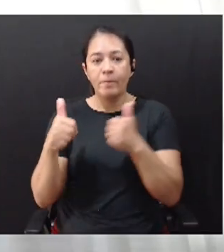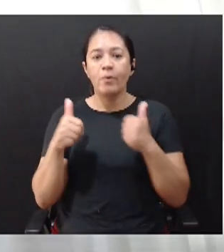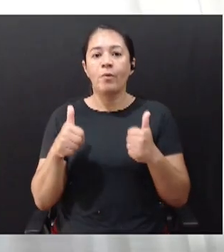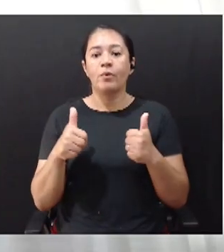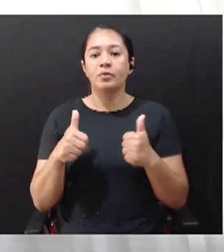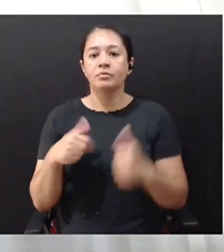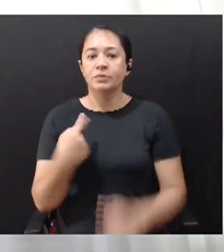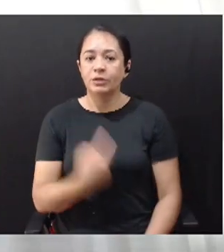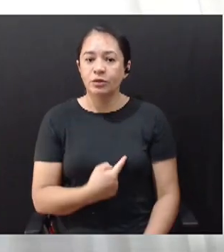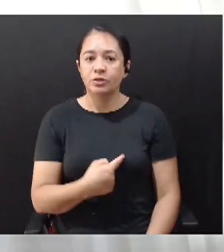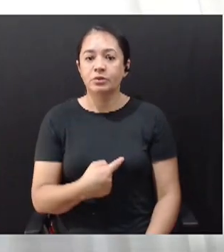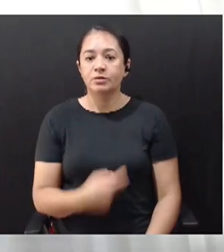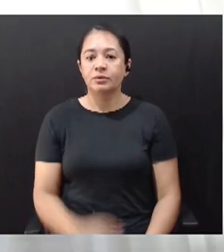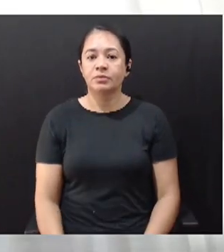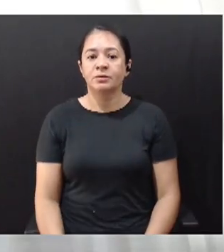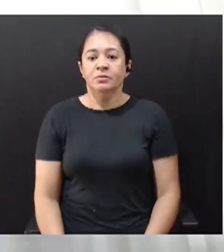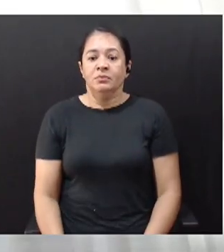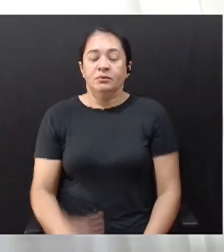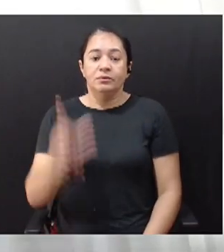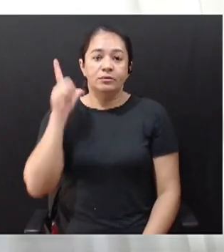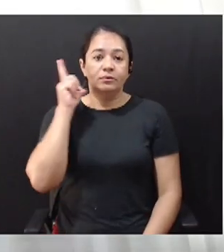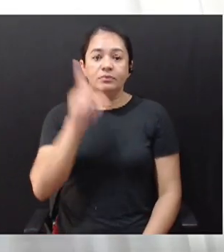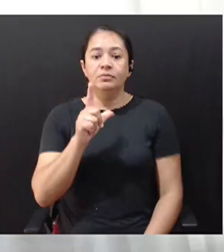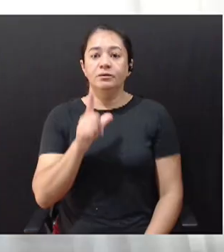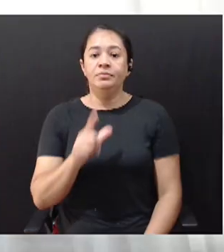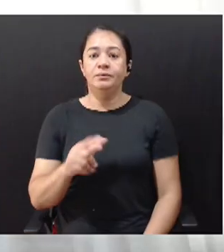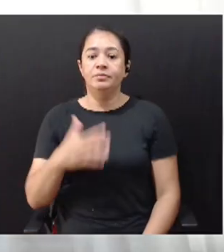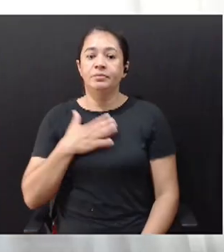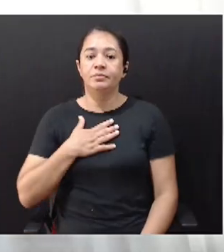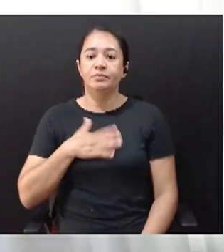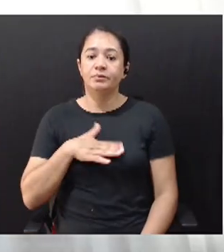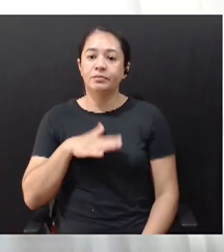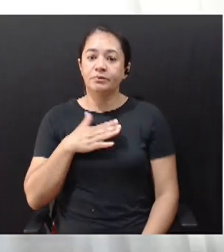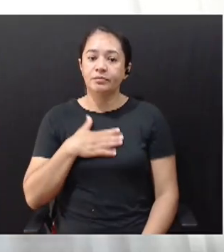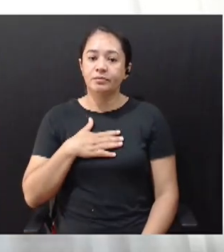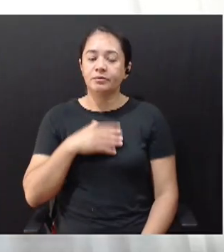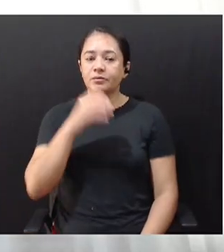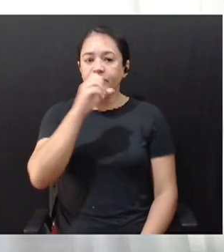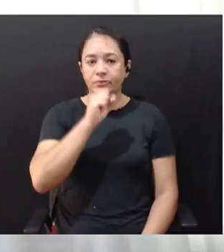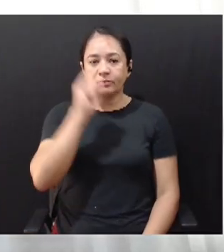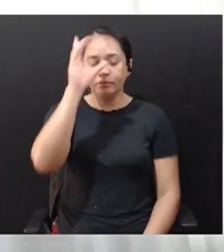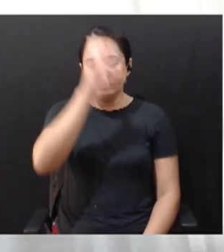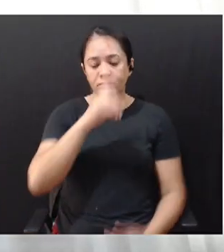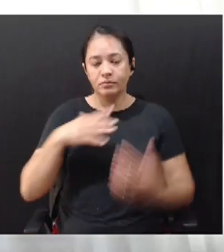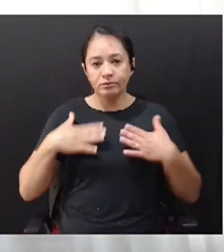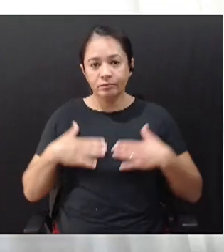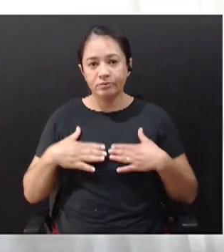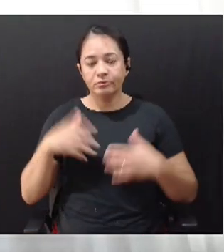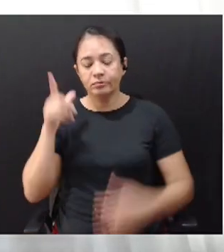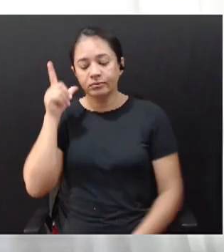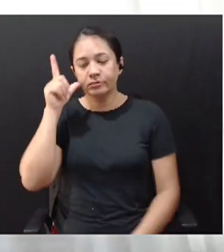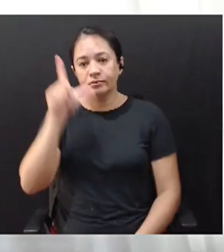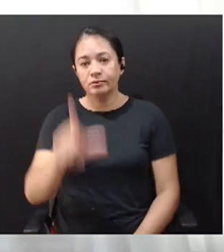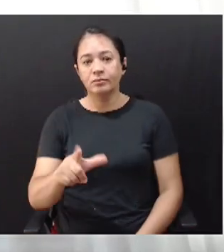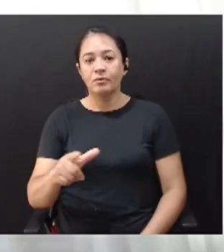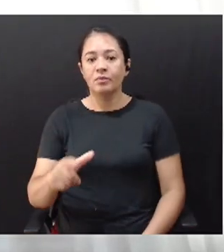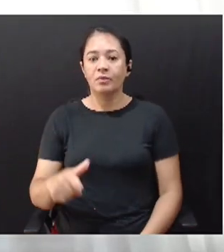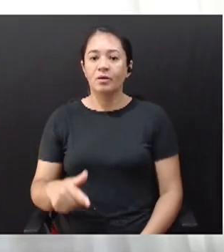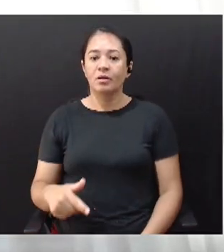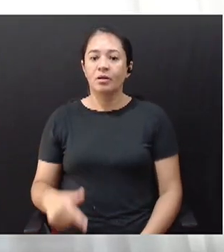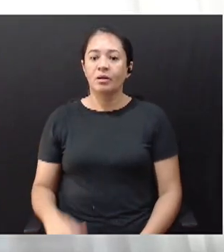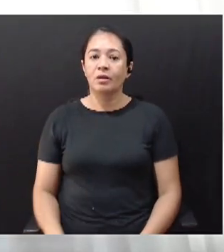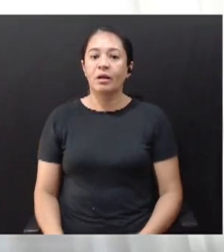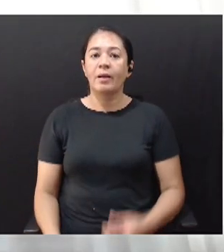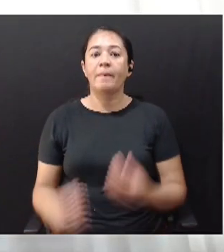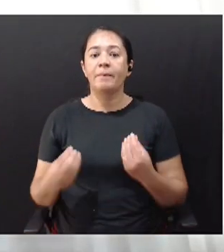nós consigamos descansar no final de semana, consigamos relaxar para estarmos